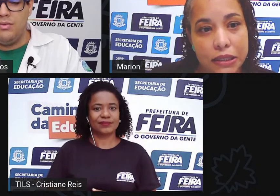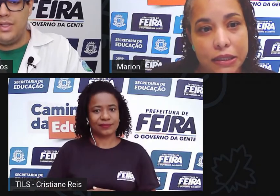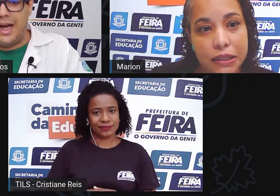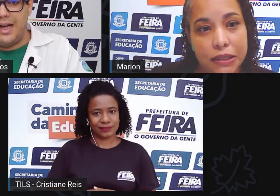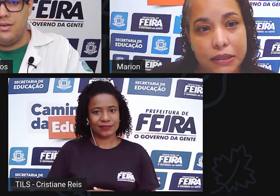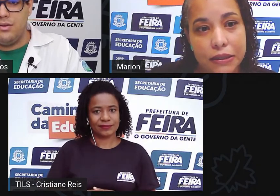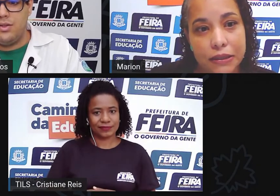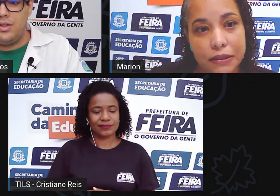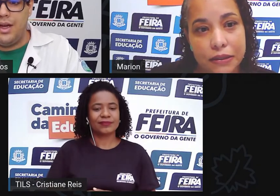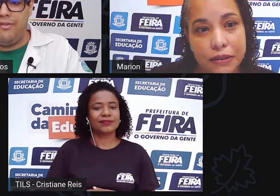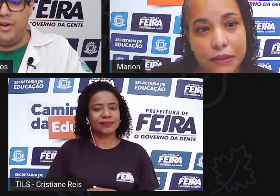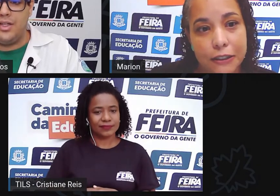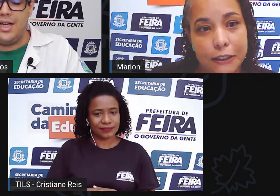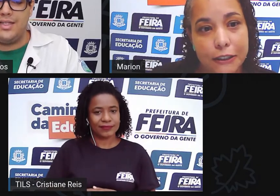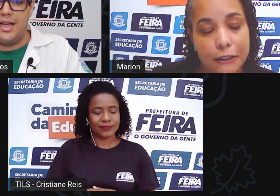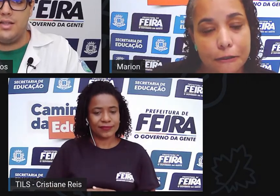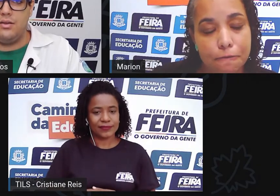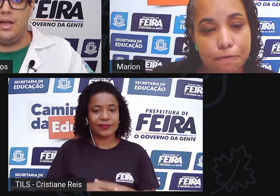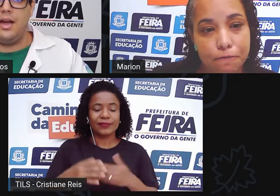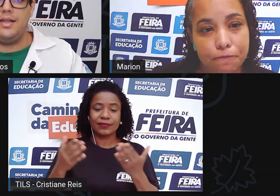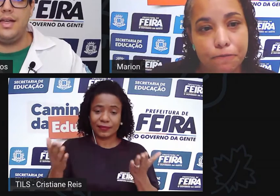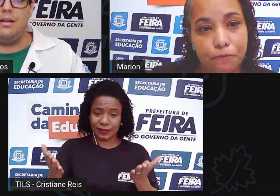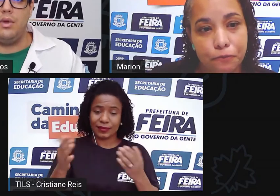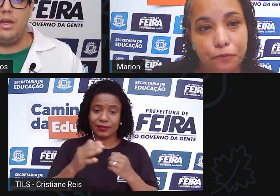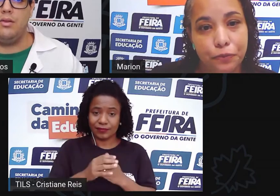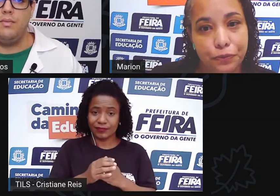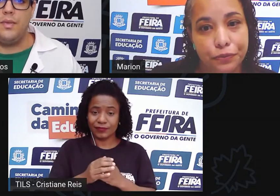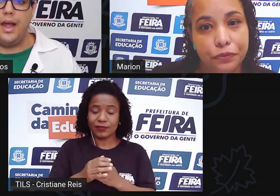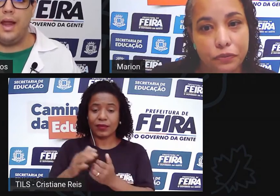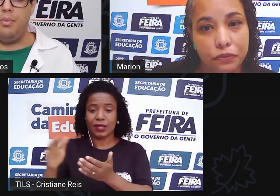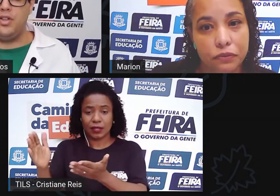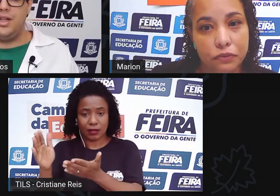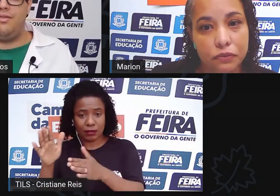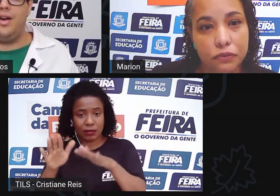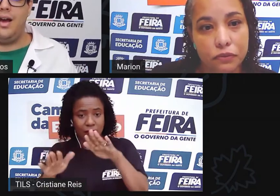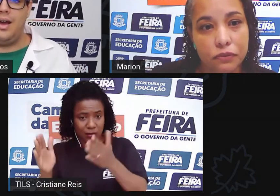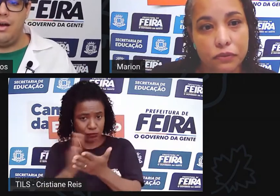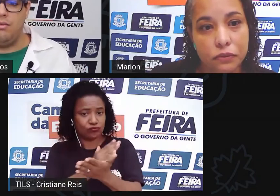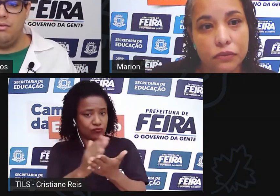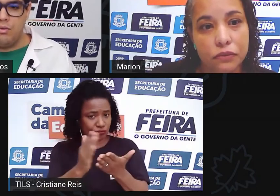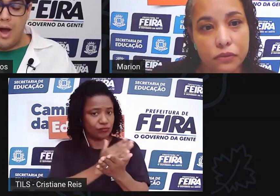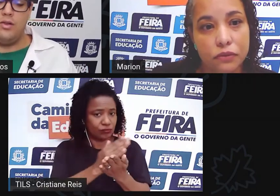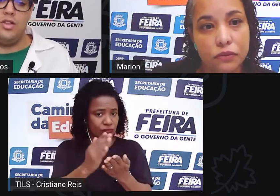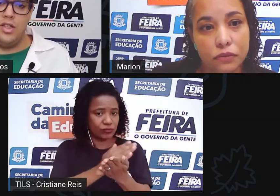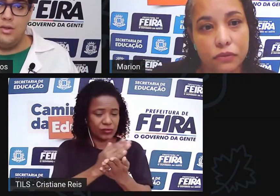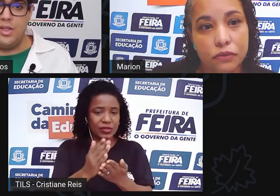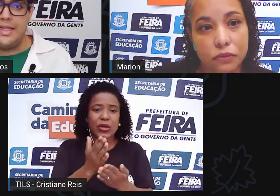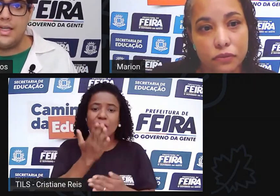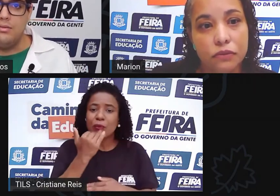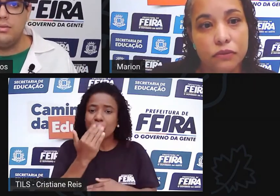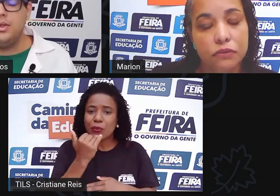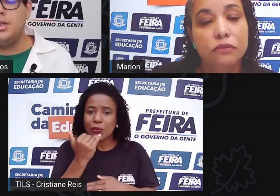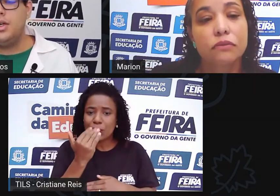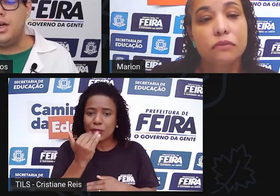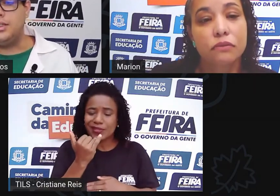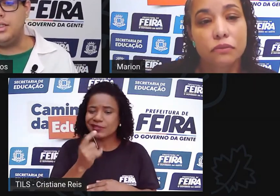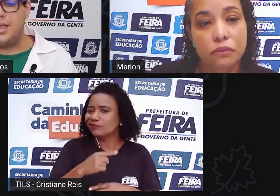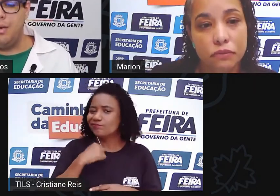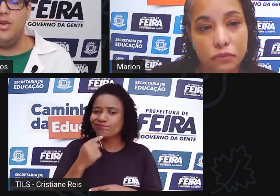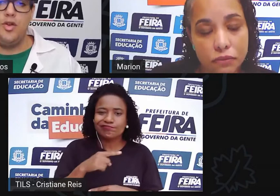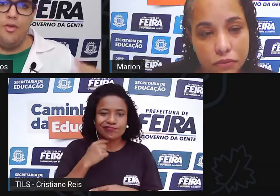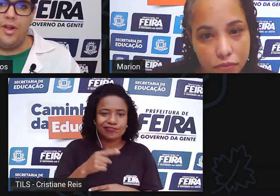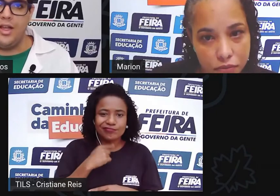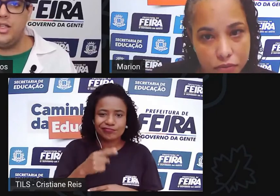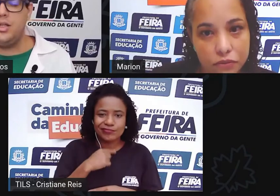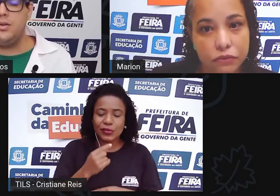Em alguns casos, a falta de acesso, né, a esse alimento, ela pode levar a um quadro de desnutrição. A gente